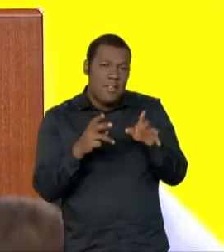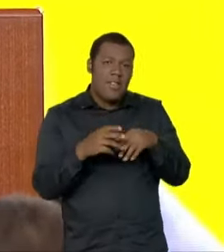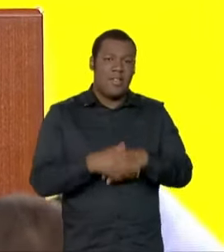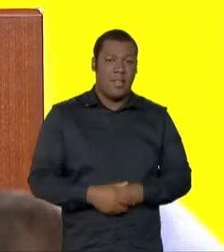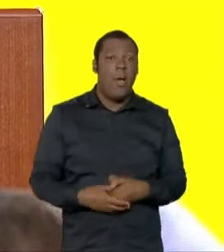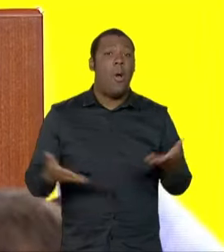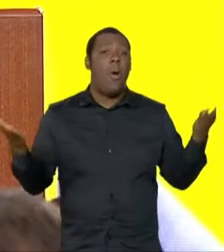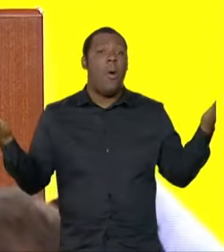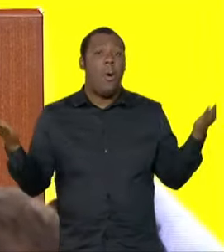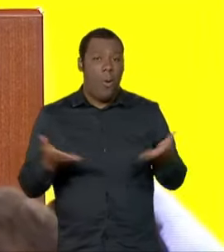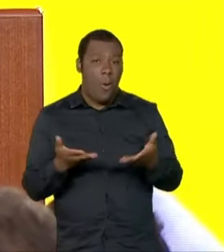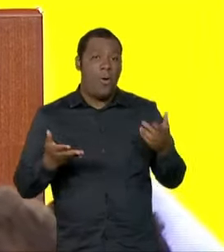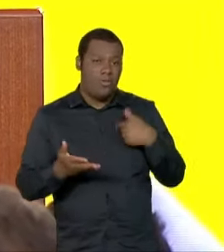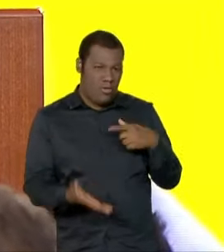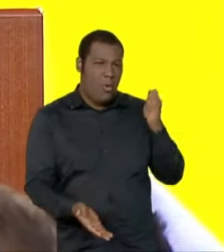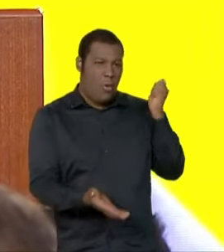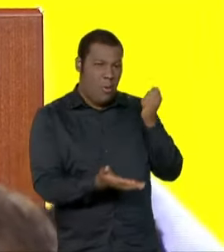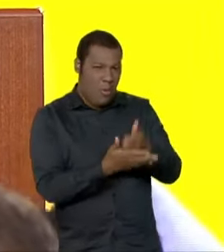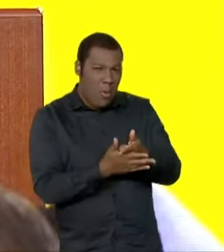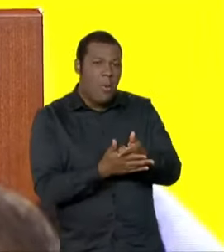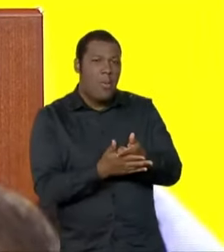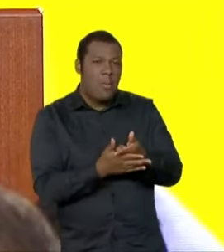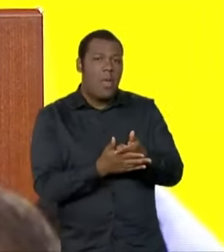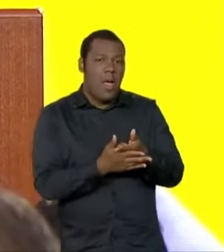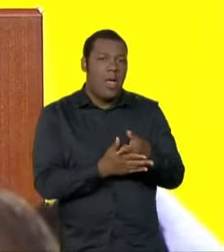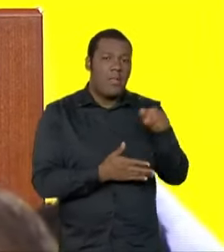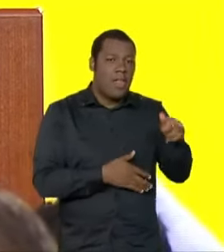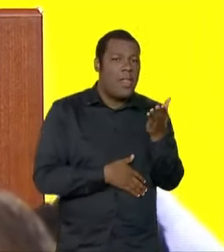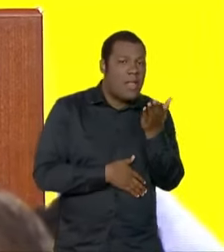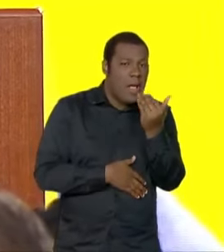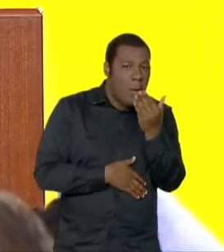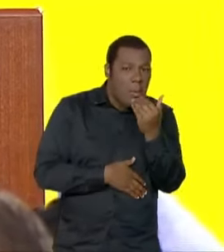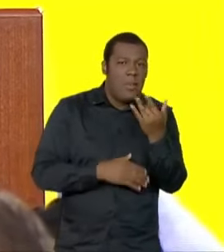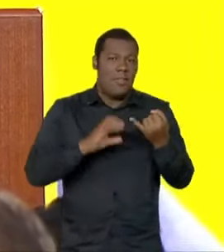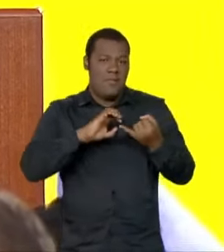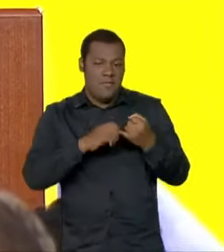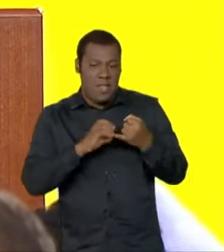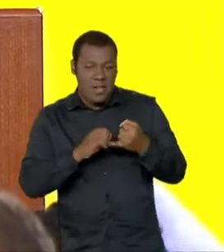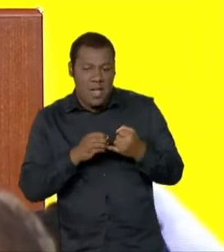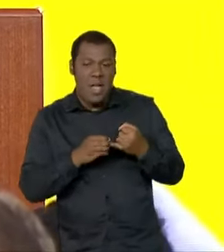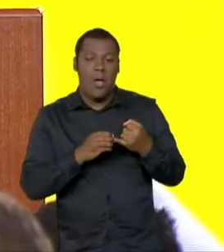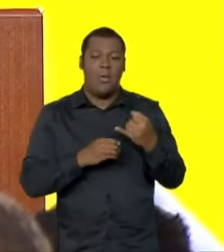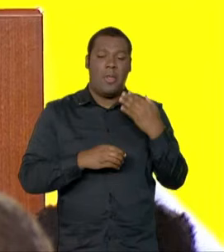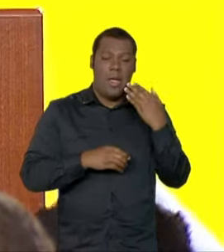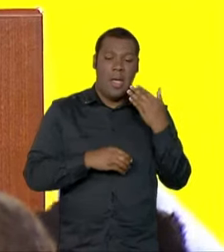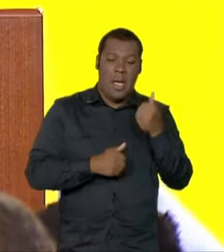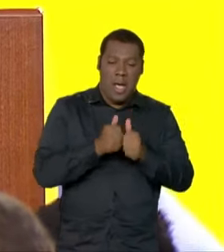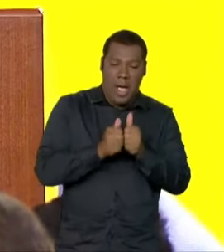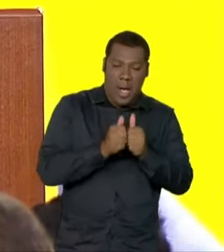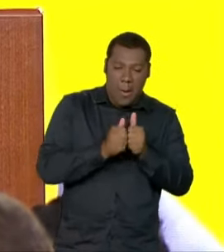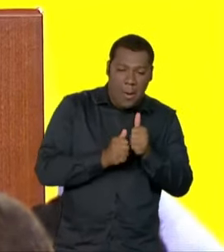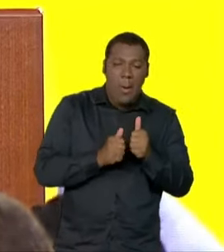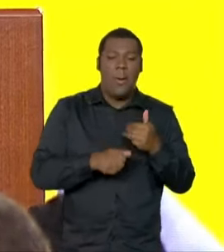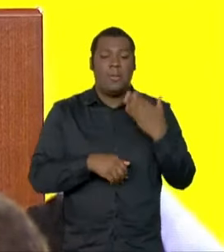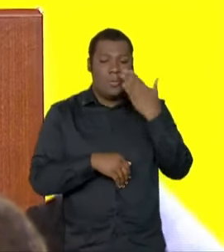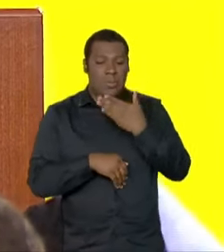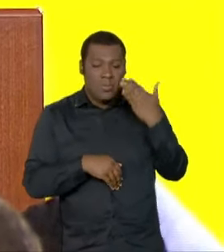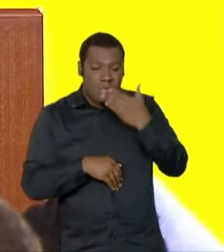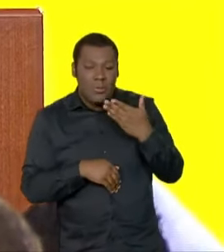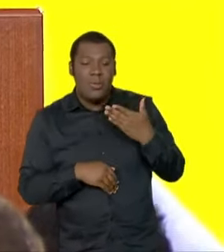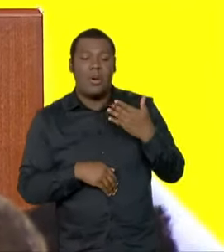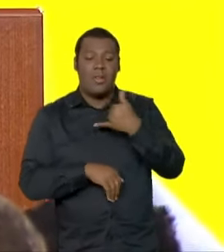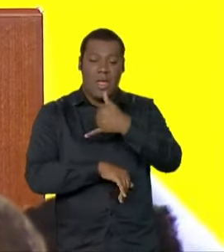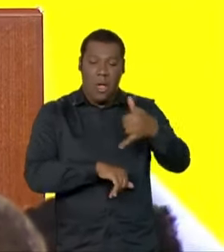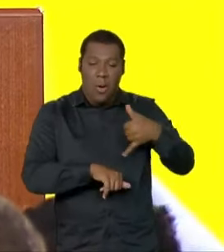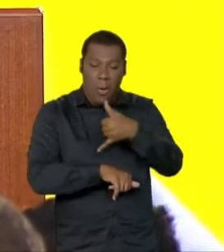Hoje eu já estou comprando coisa mais grossa, feijão, arroz, açúcar, óleo, café, essas